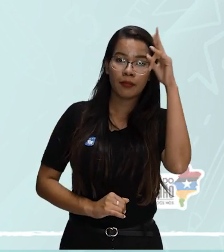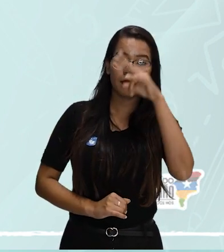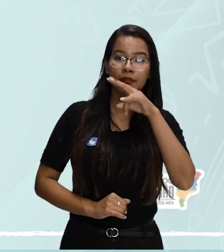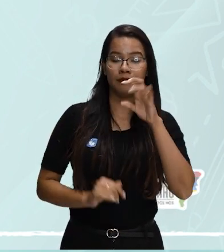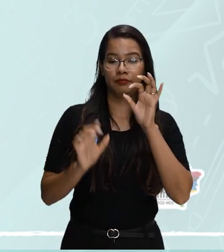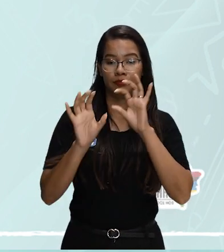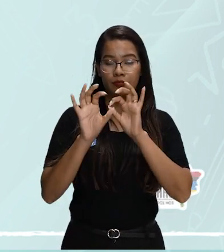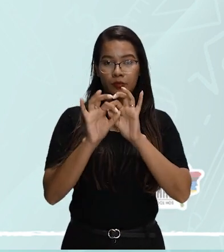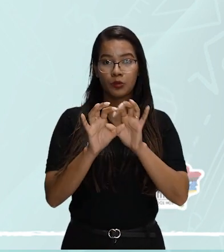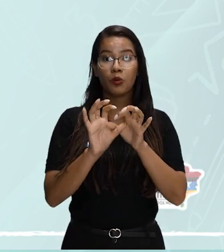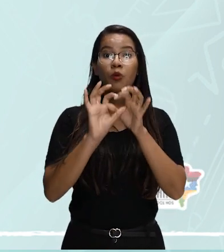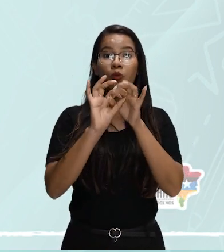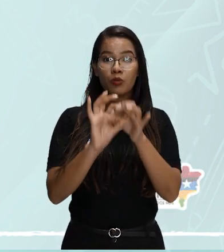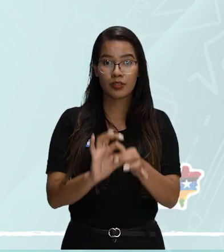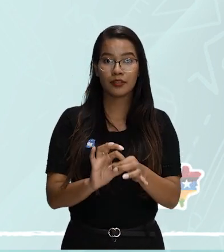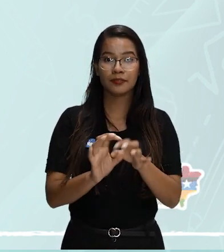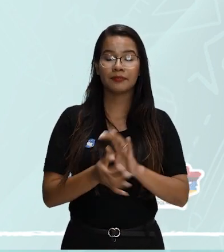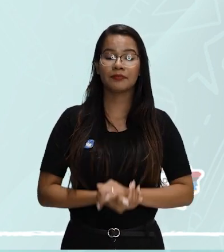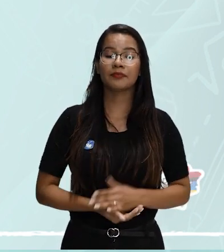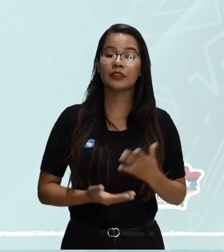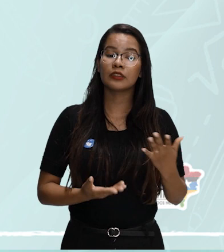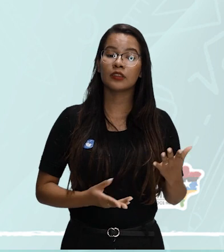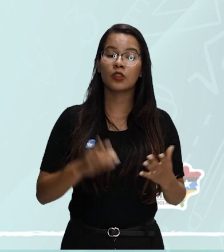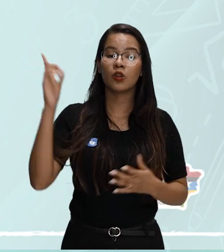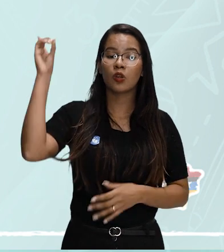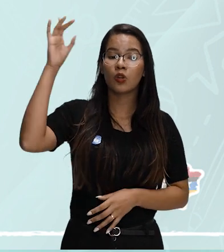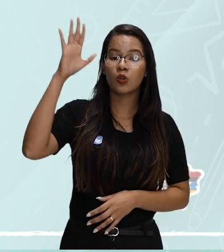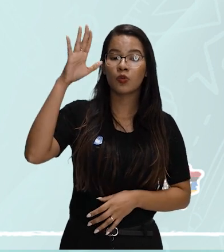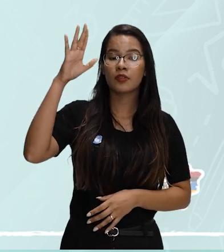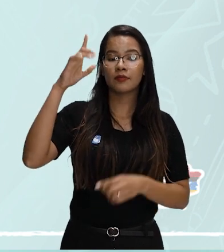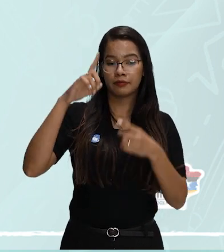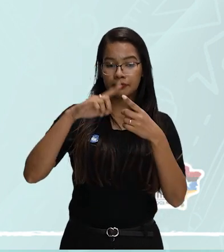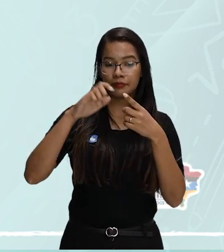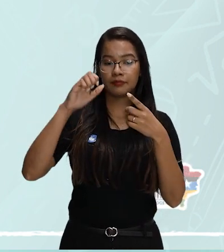esse conceito, né? Então, luz é energia radiante